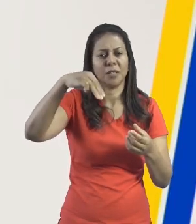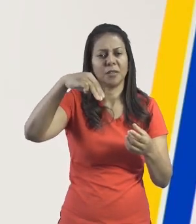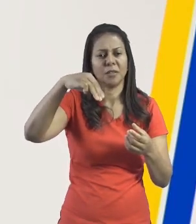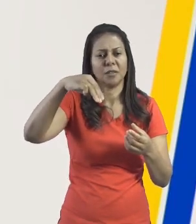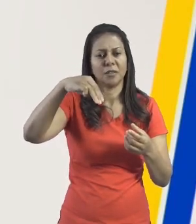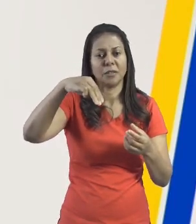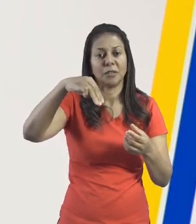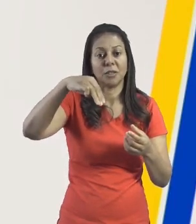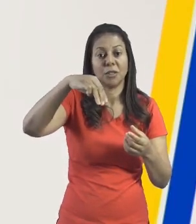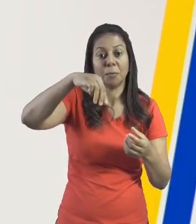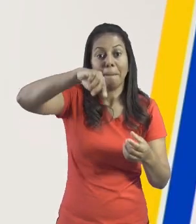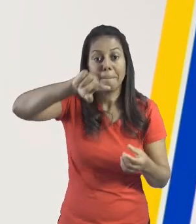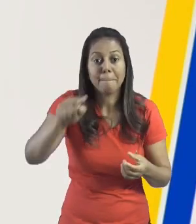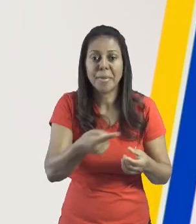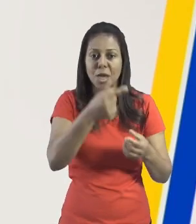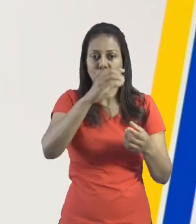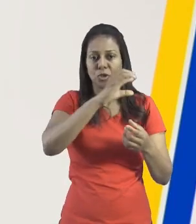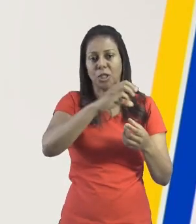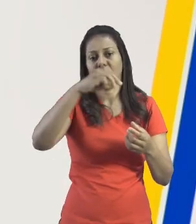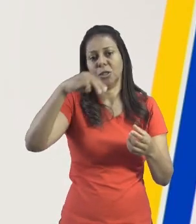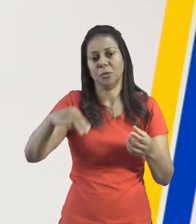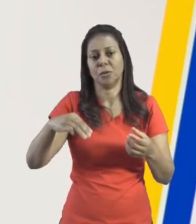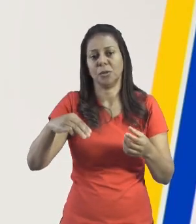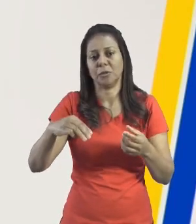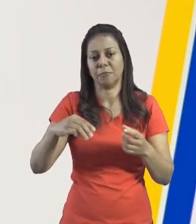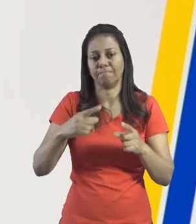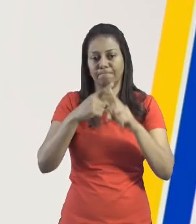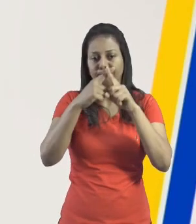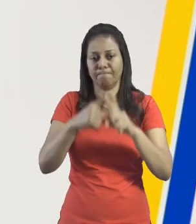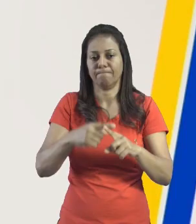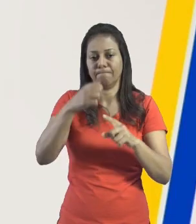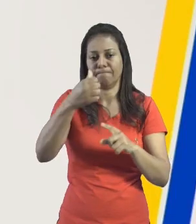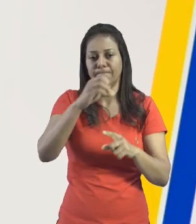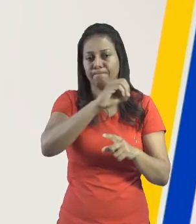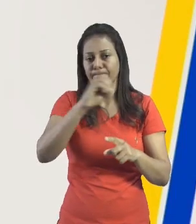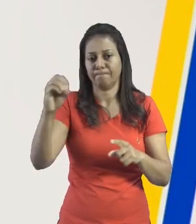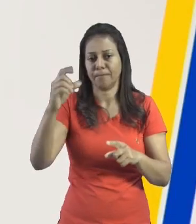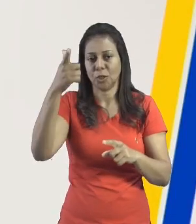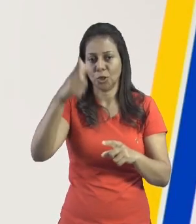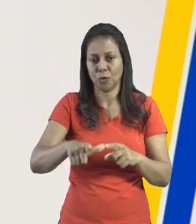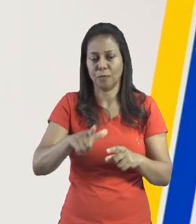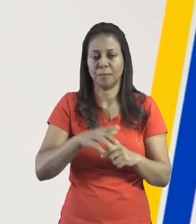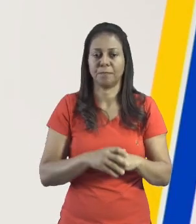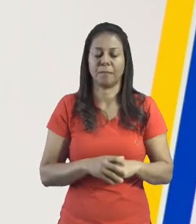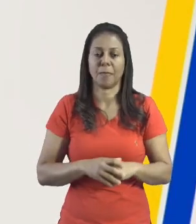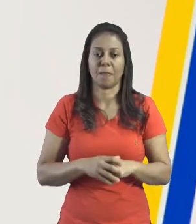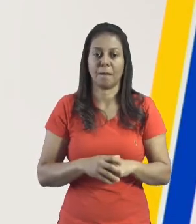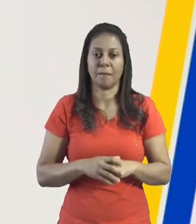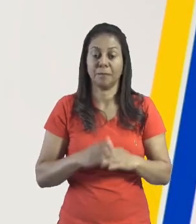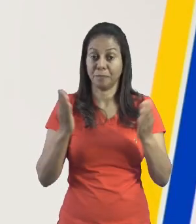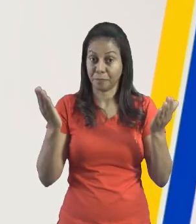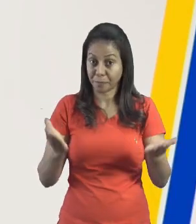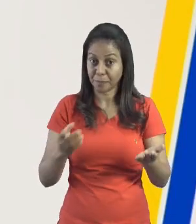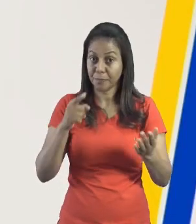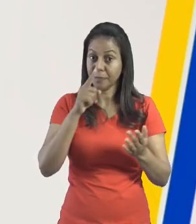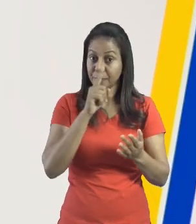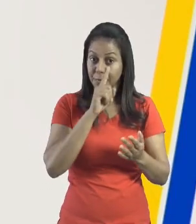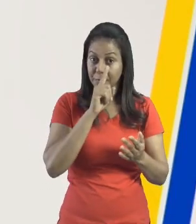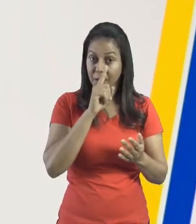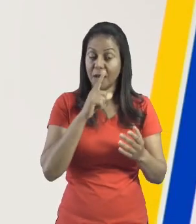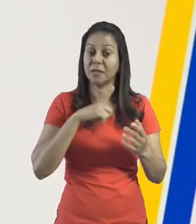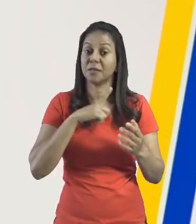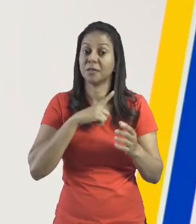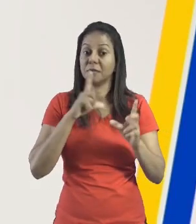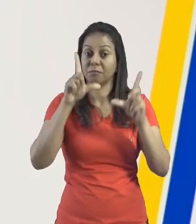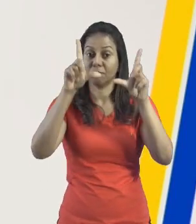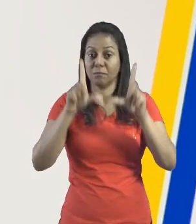mil centímetros quadrados, ou seja, você multiplica por 100 novamente, ok? Então, nesse caso, temos